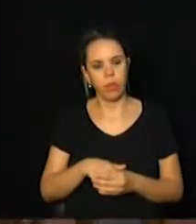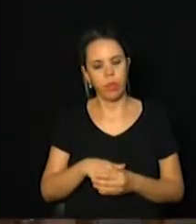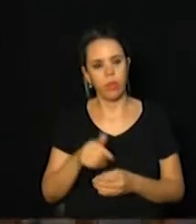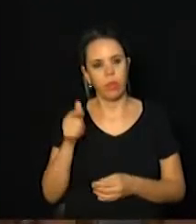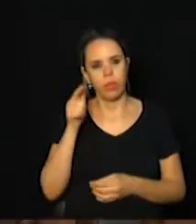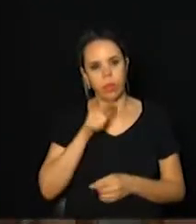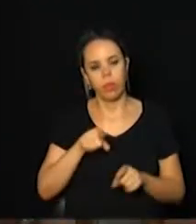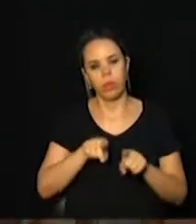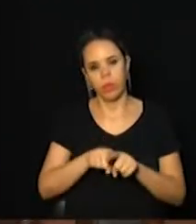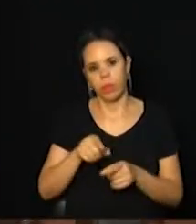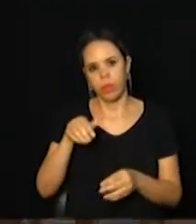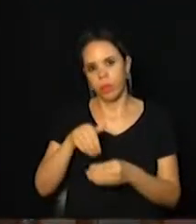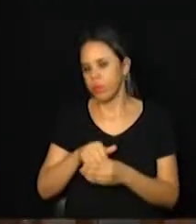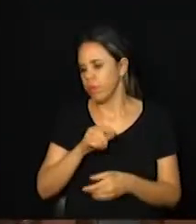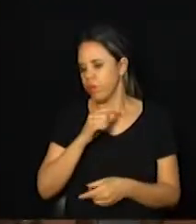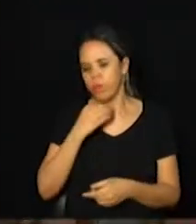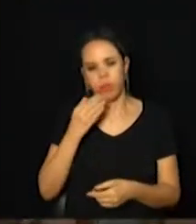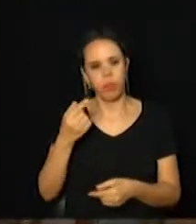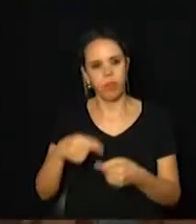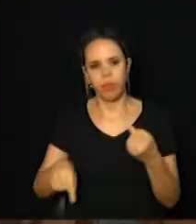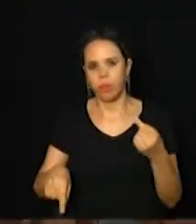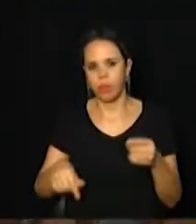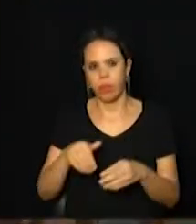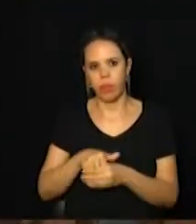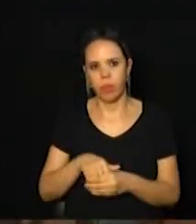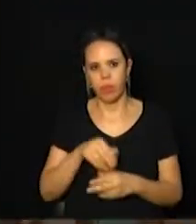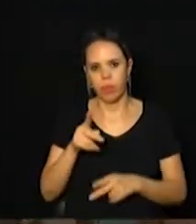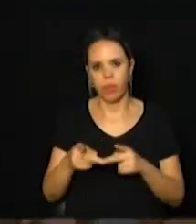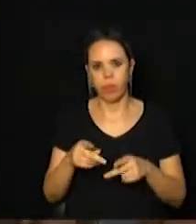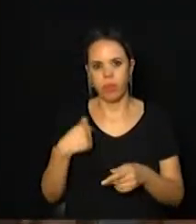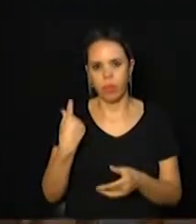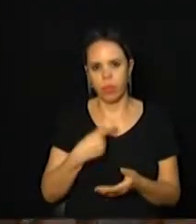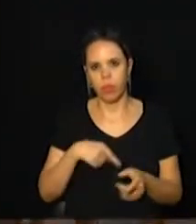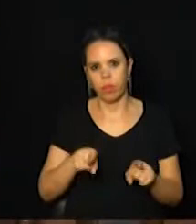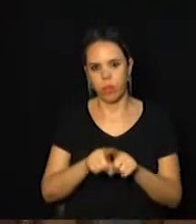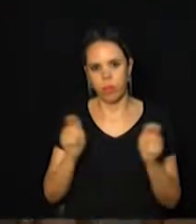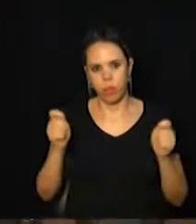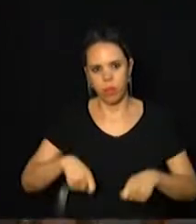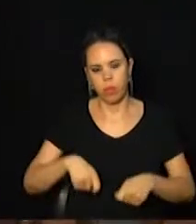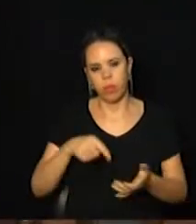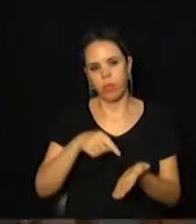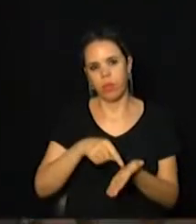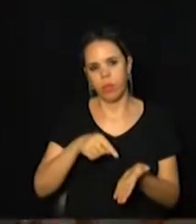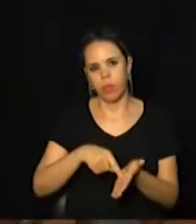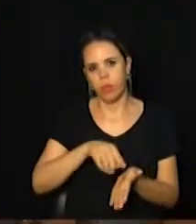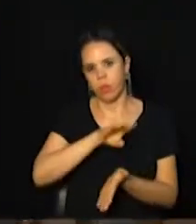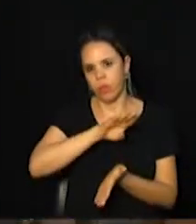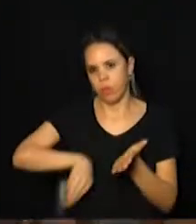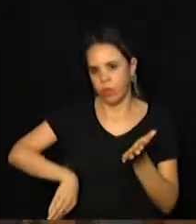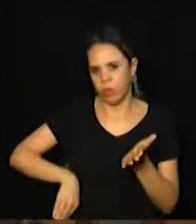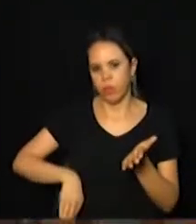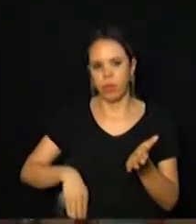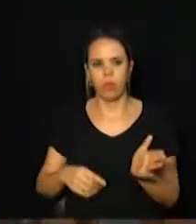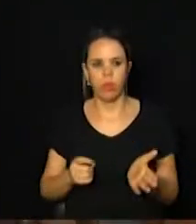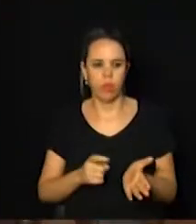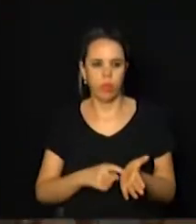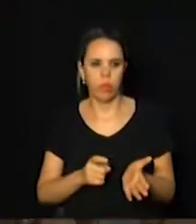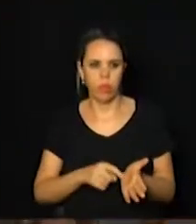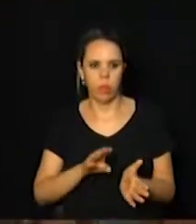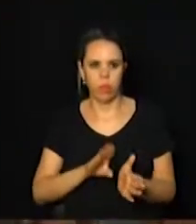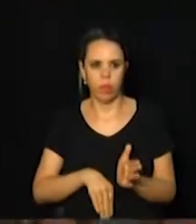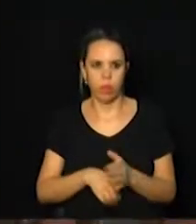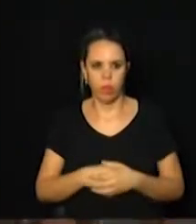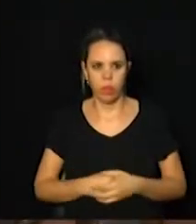é o voto que não relógio é o mesmo jeito que colocou a gente tem o poder na mão o dedinho lá de